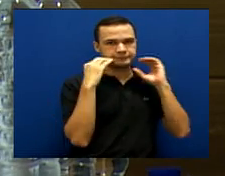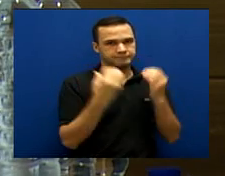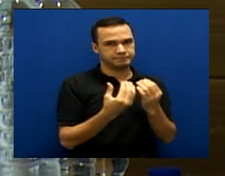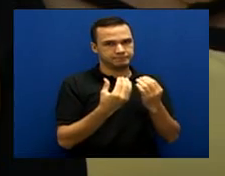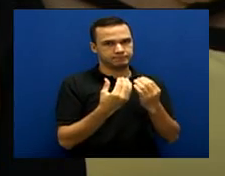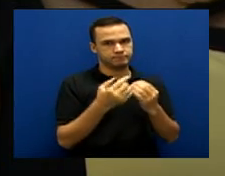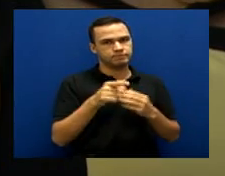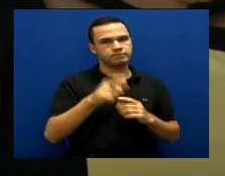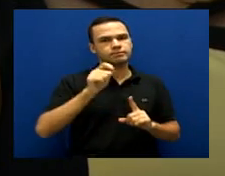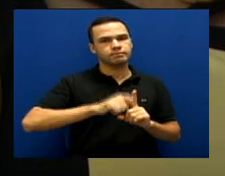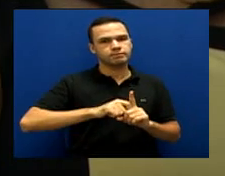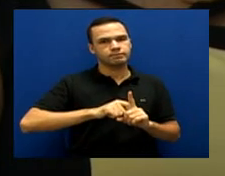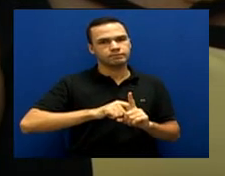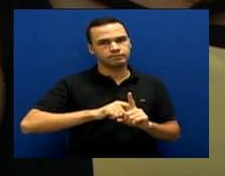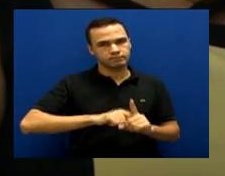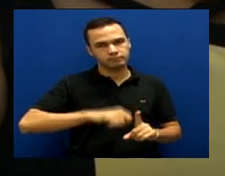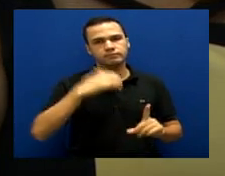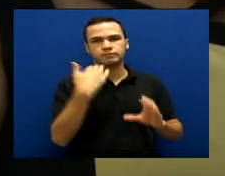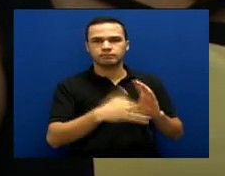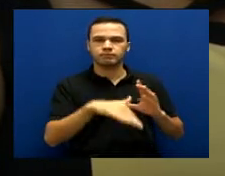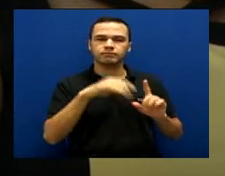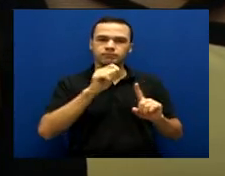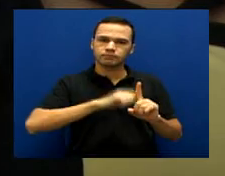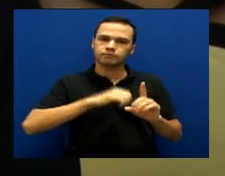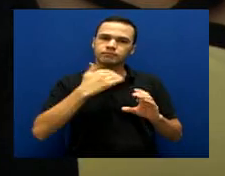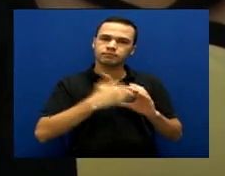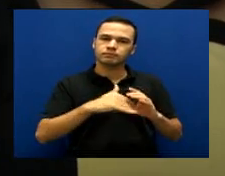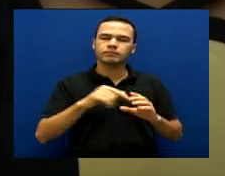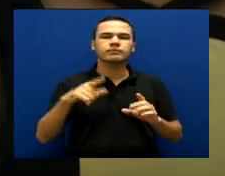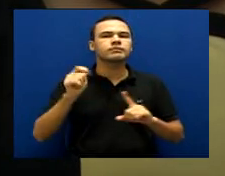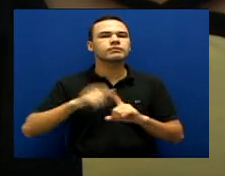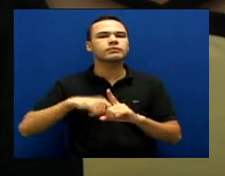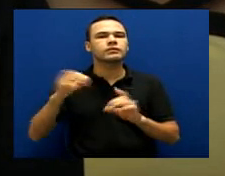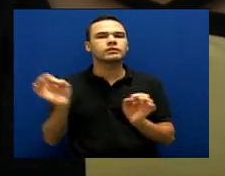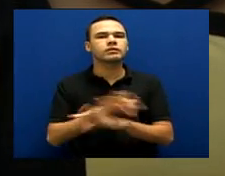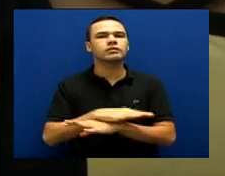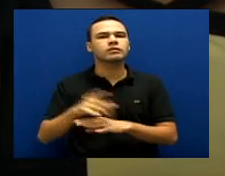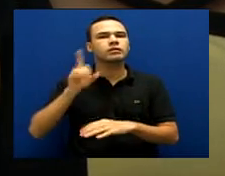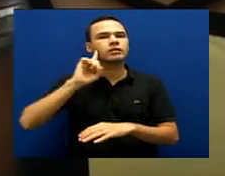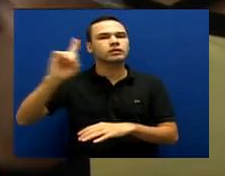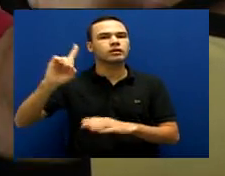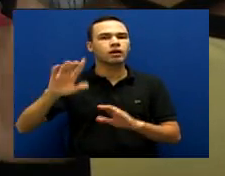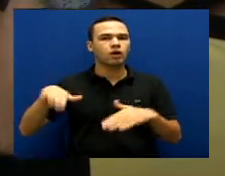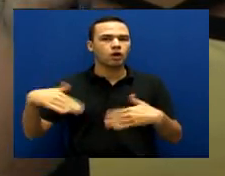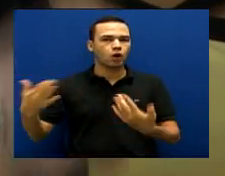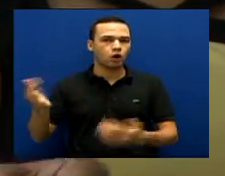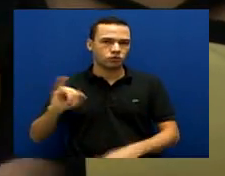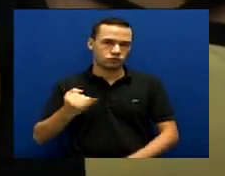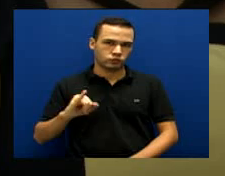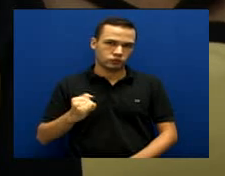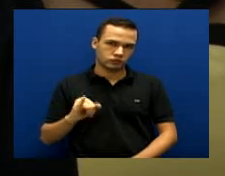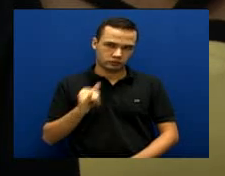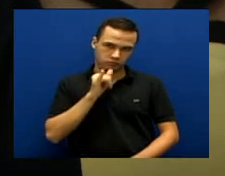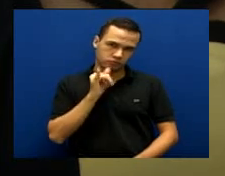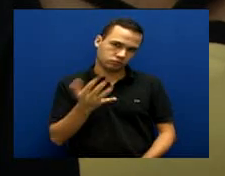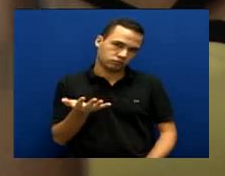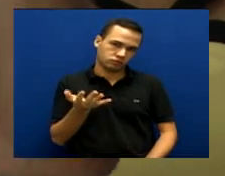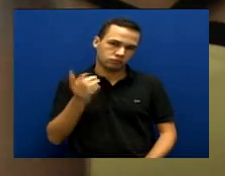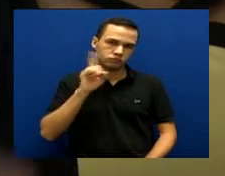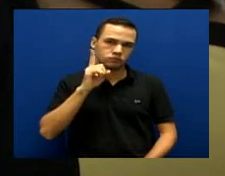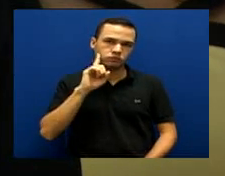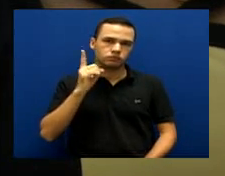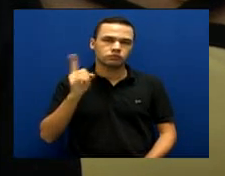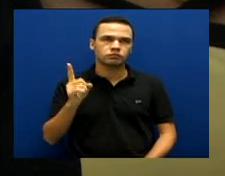fecha o mês fechamos encaminhamos para a cama em que dia fechado o mês já o mês de janeiro foi fechado em que tia as